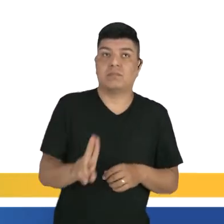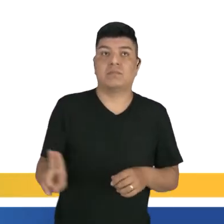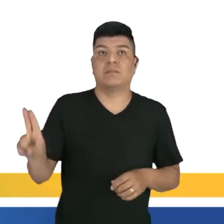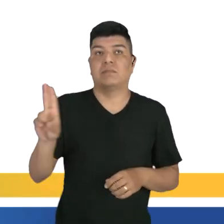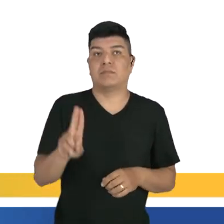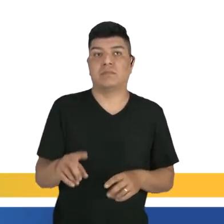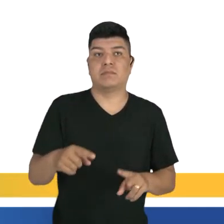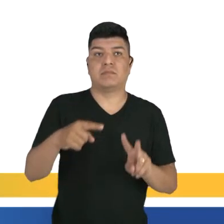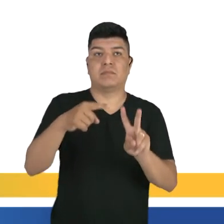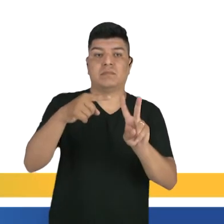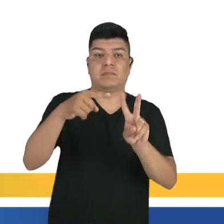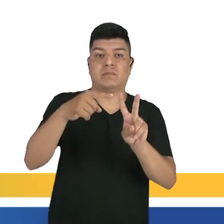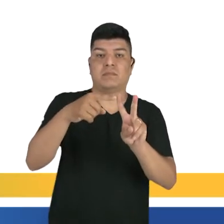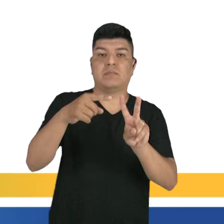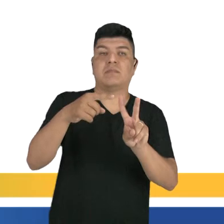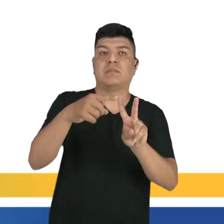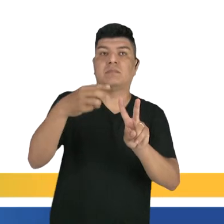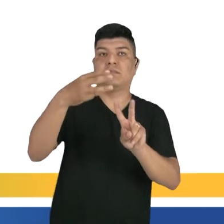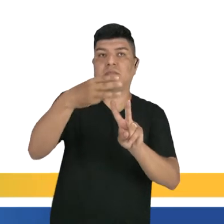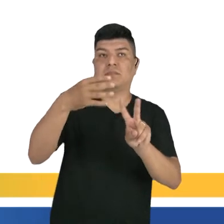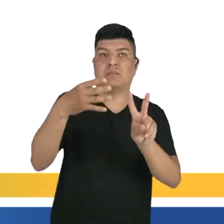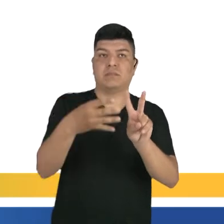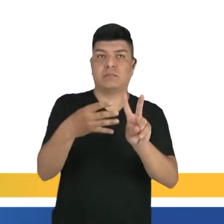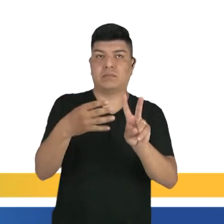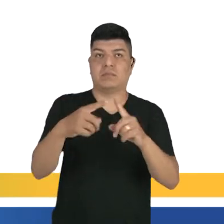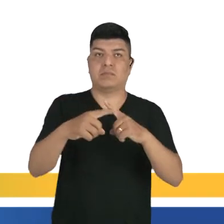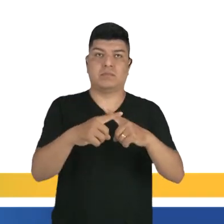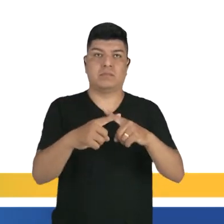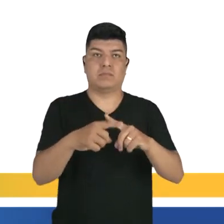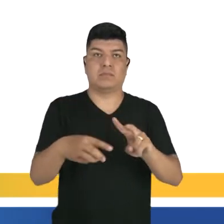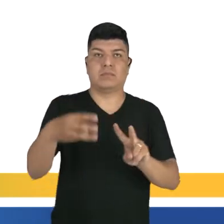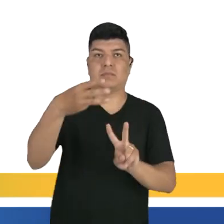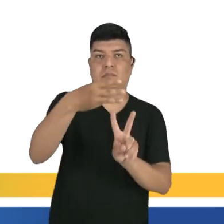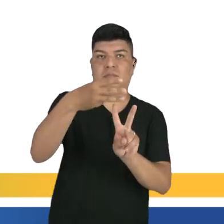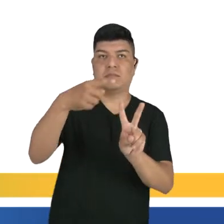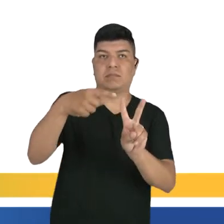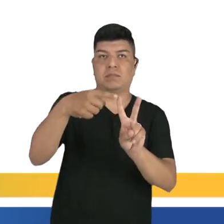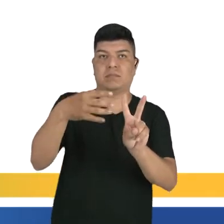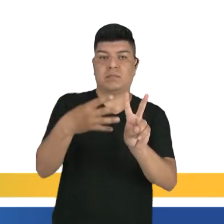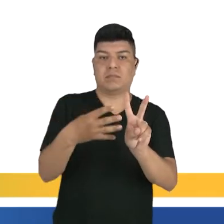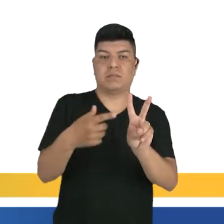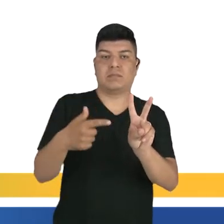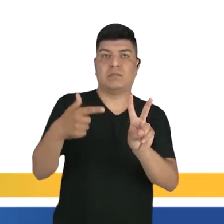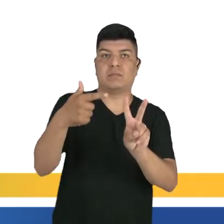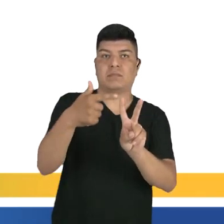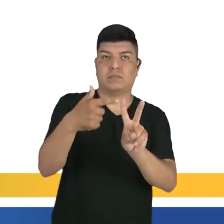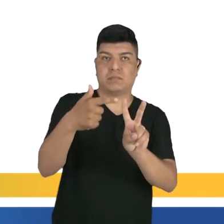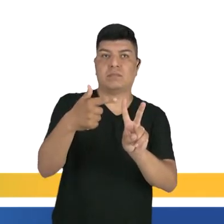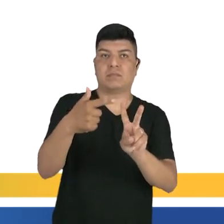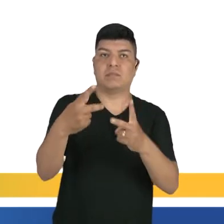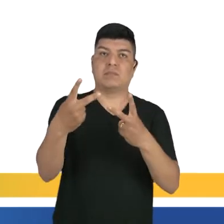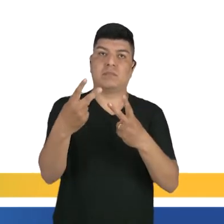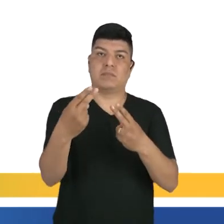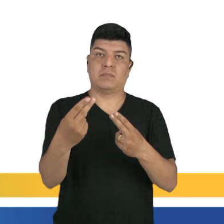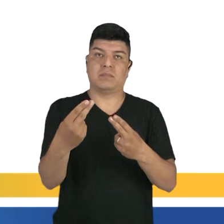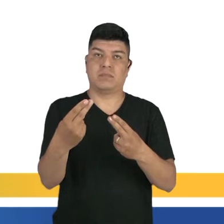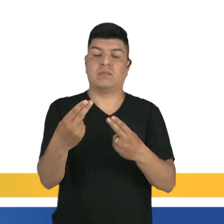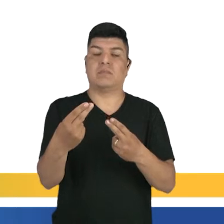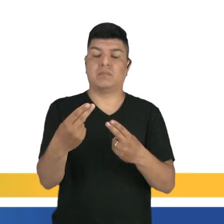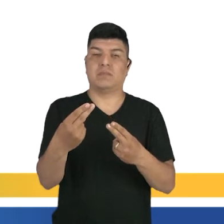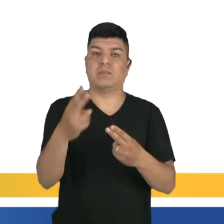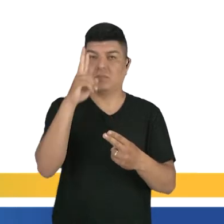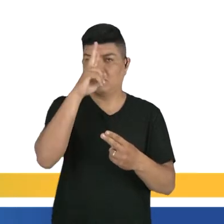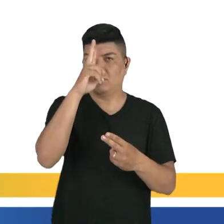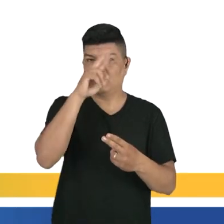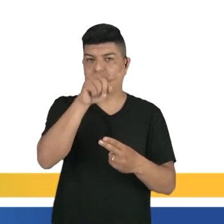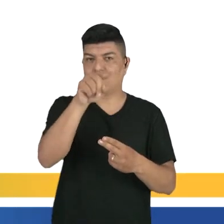raiz cúbica de 4 e multiplicar pela raiz cúbica, né, de 4 ao quadrado, né,